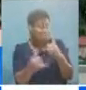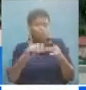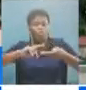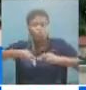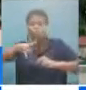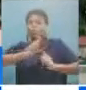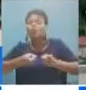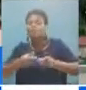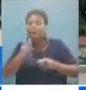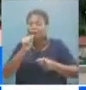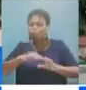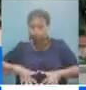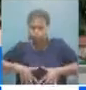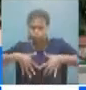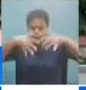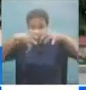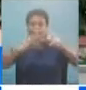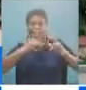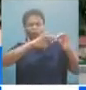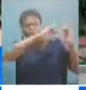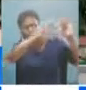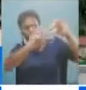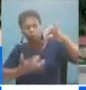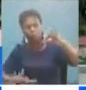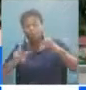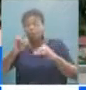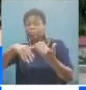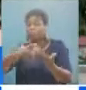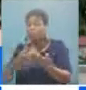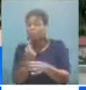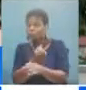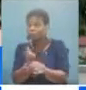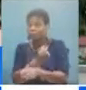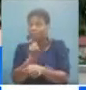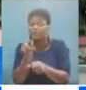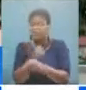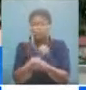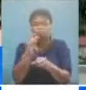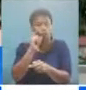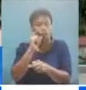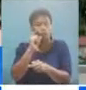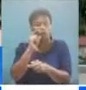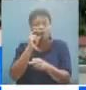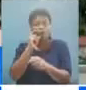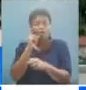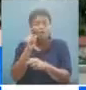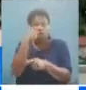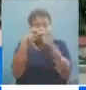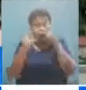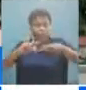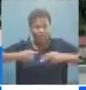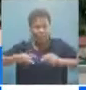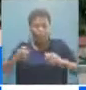no que se refere às inundações, deslizamento de terras e propõe também intervenções dos serviços da Proteção Civil da Câmara em